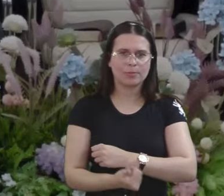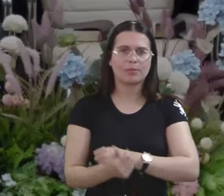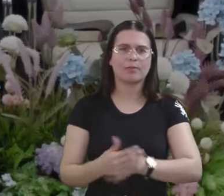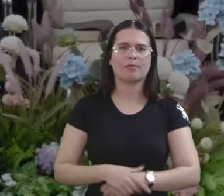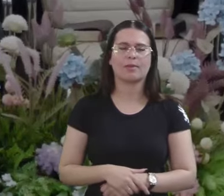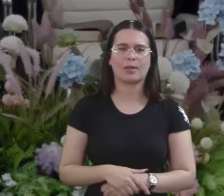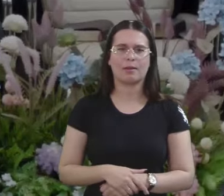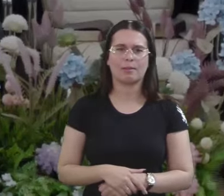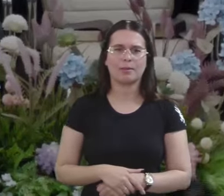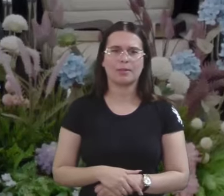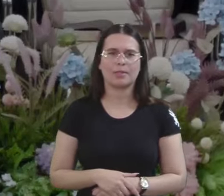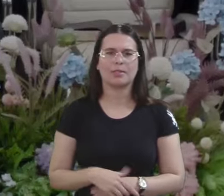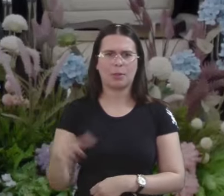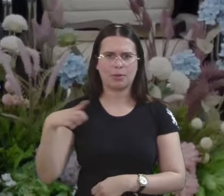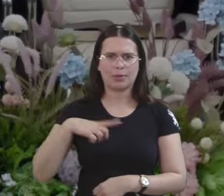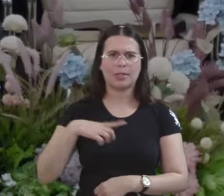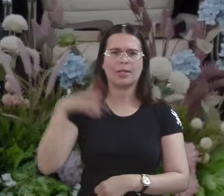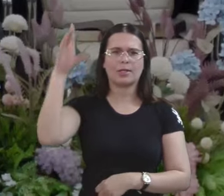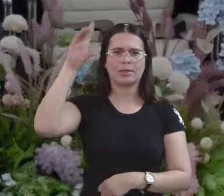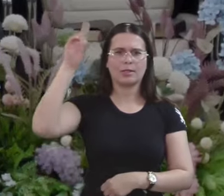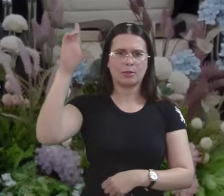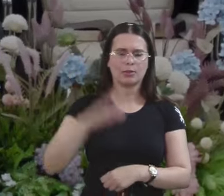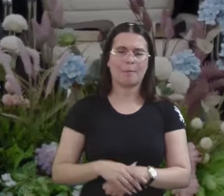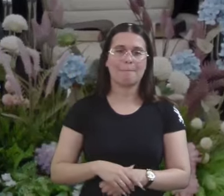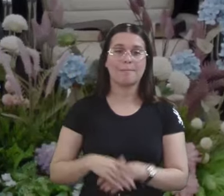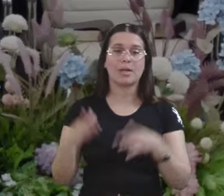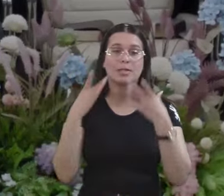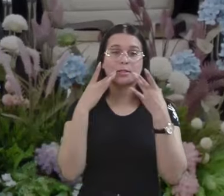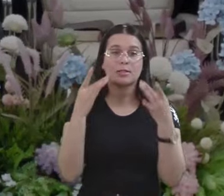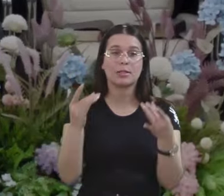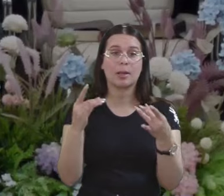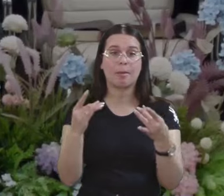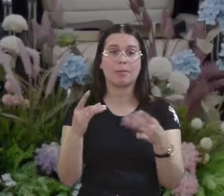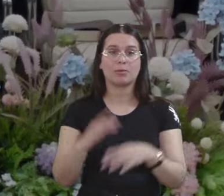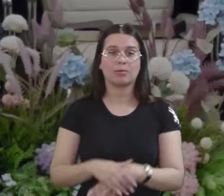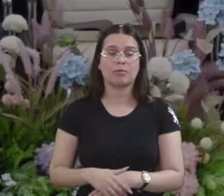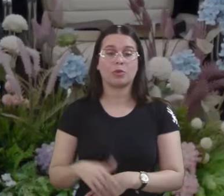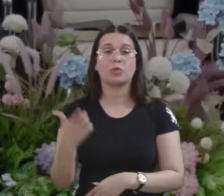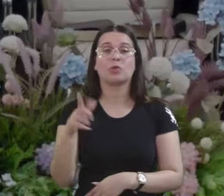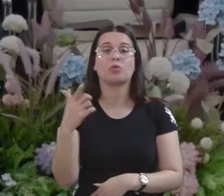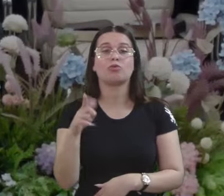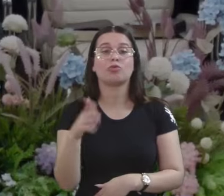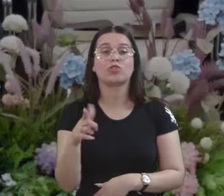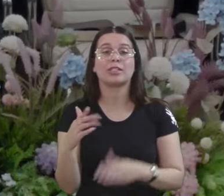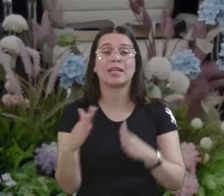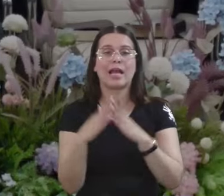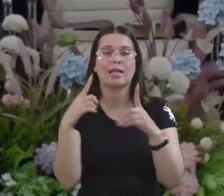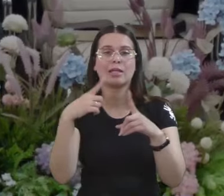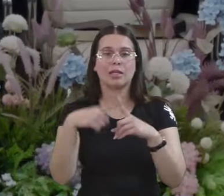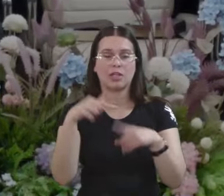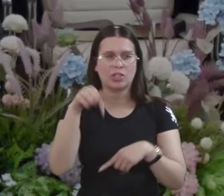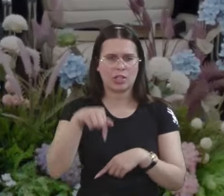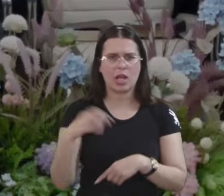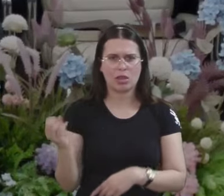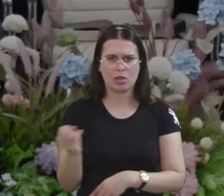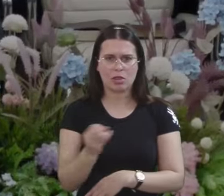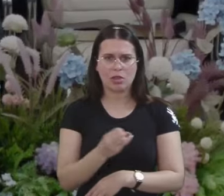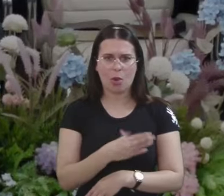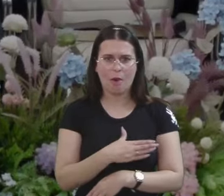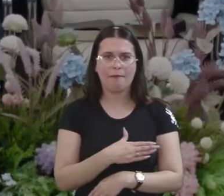história de uma dempe, quando não tinha o templo aqui, as ruas se fechavam, perus, fechava todinho, carro na